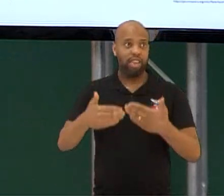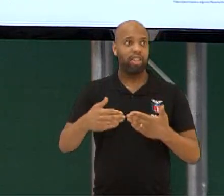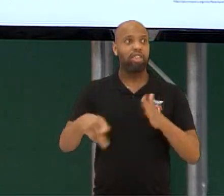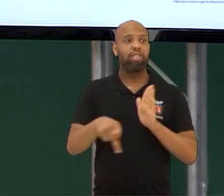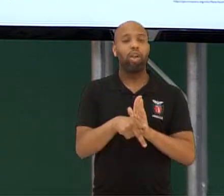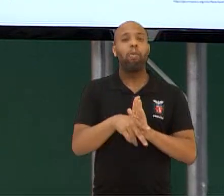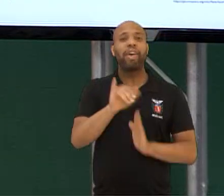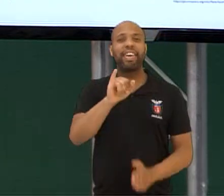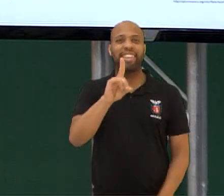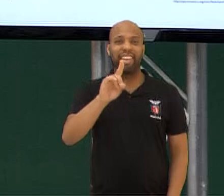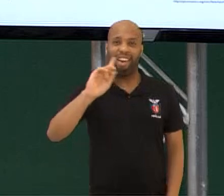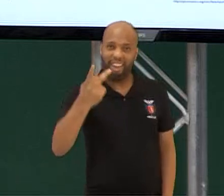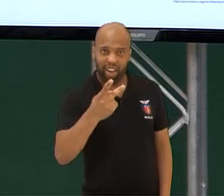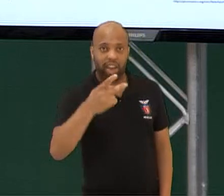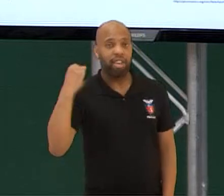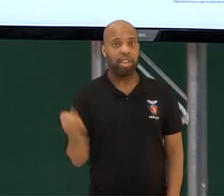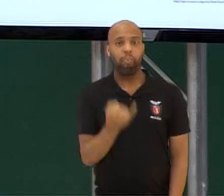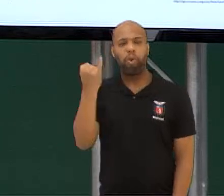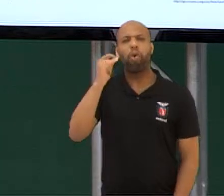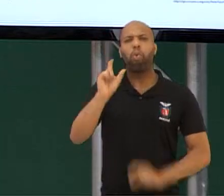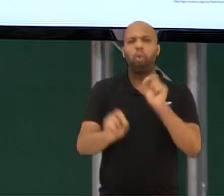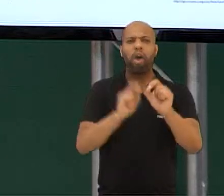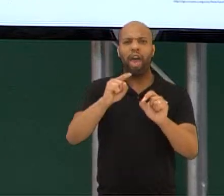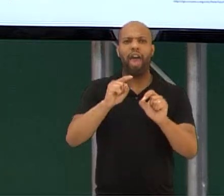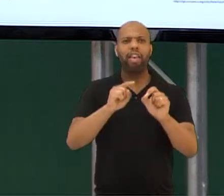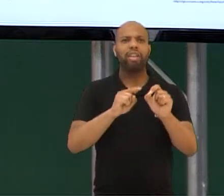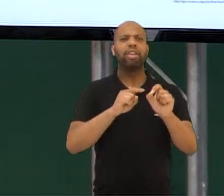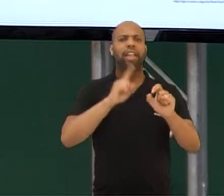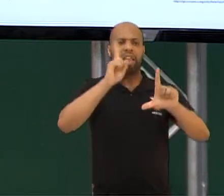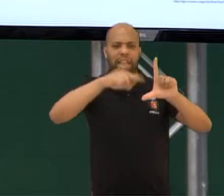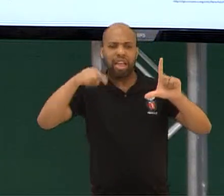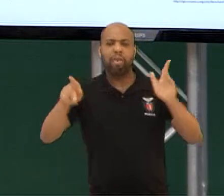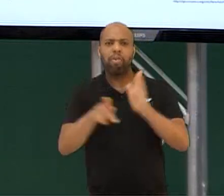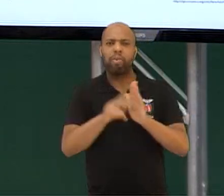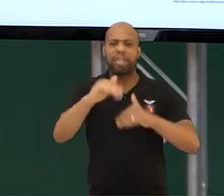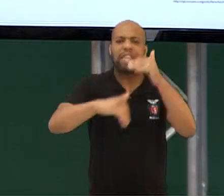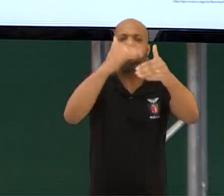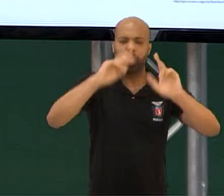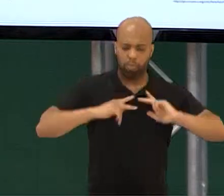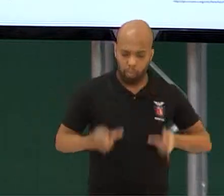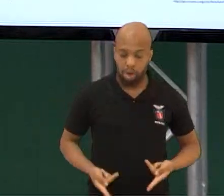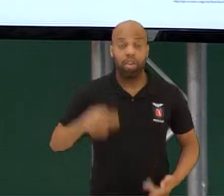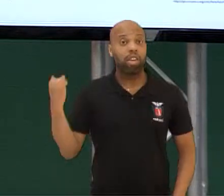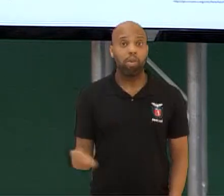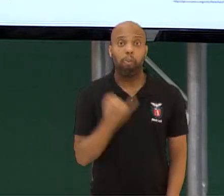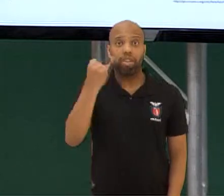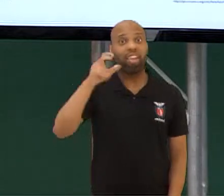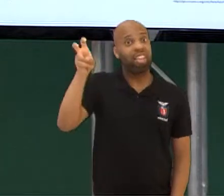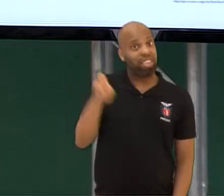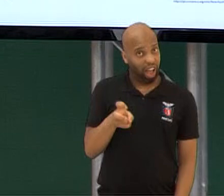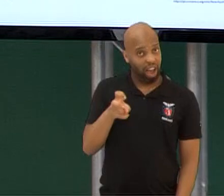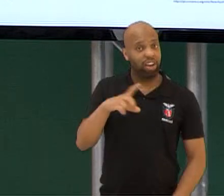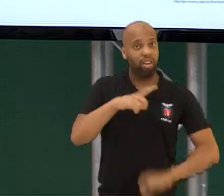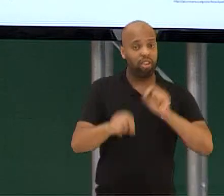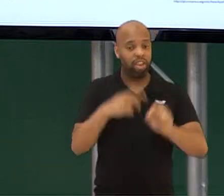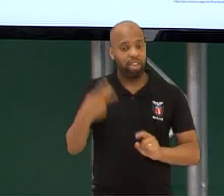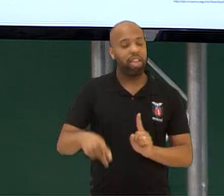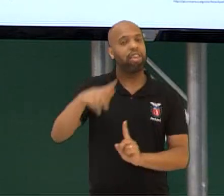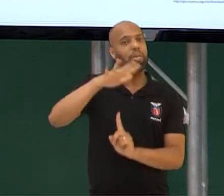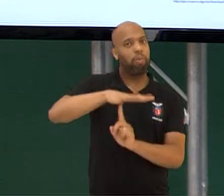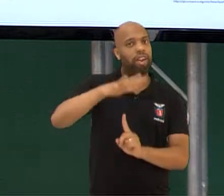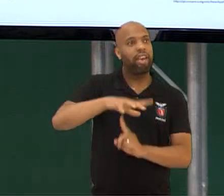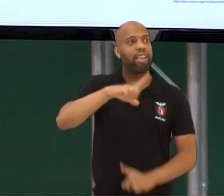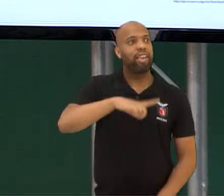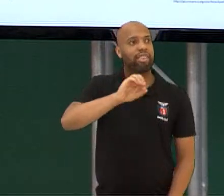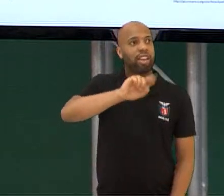né, pegar esse conceito de IDH, Índice de Desenvolvimento Humano, nós estamos falando aqui sobre uma questão importante, uma taxa alta. Olha, o estado do Paraná, a taxa